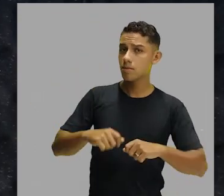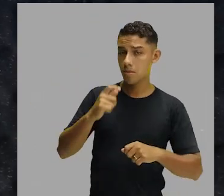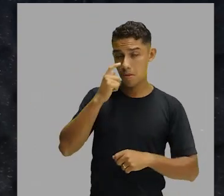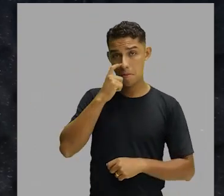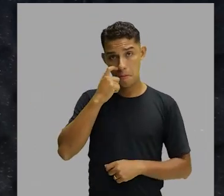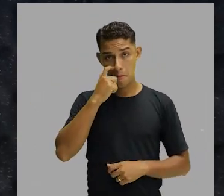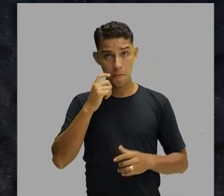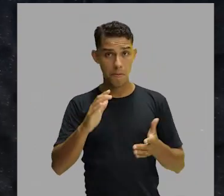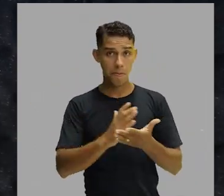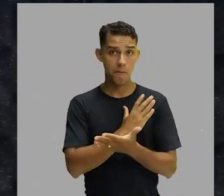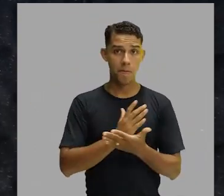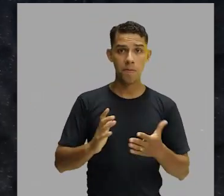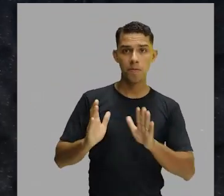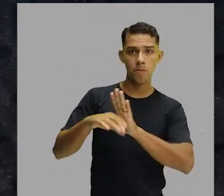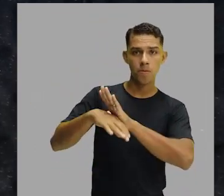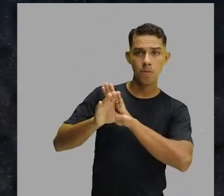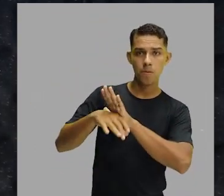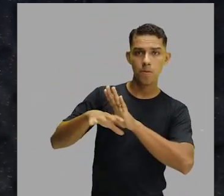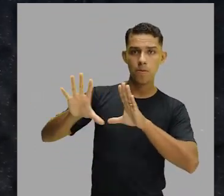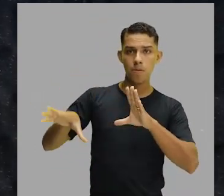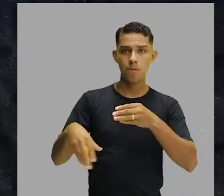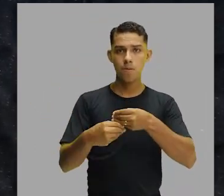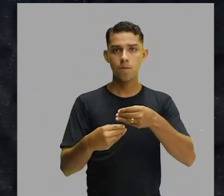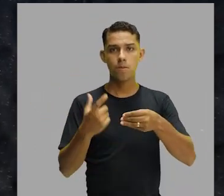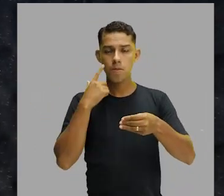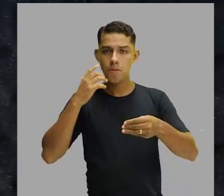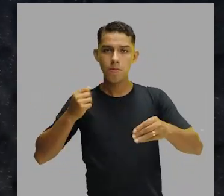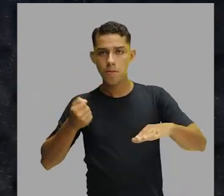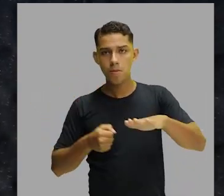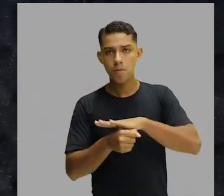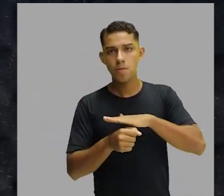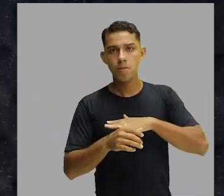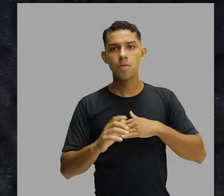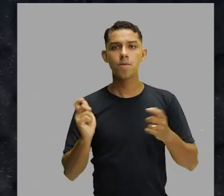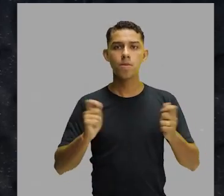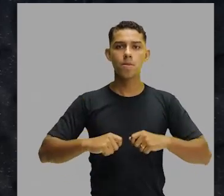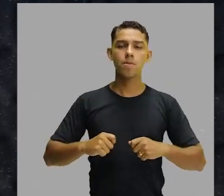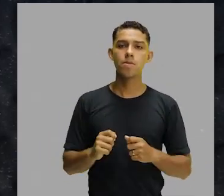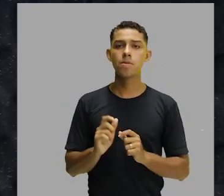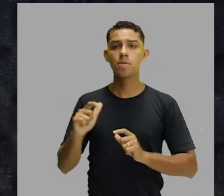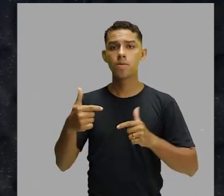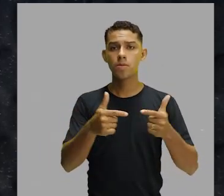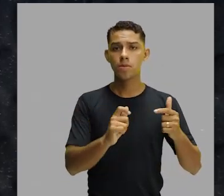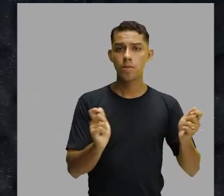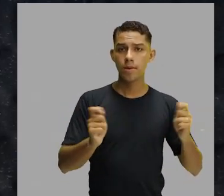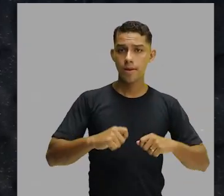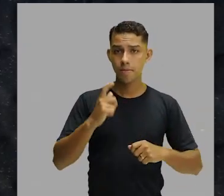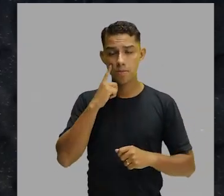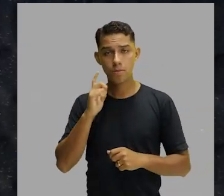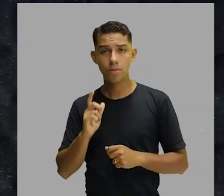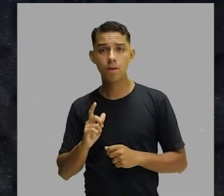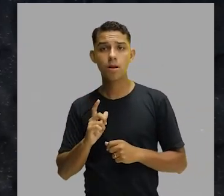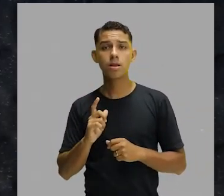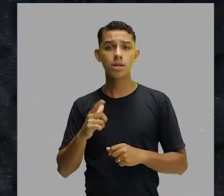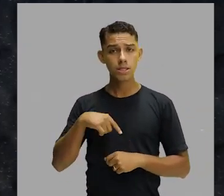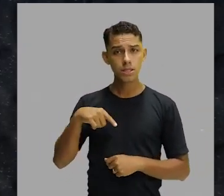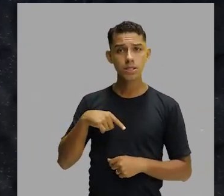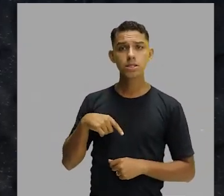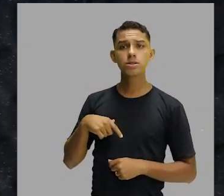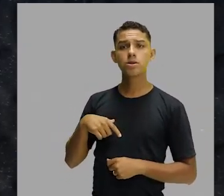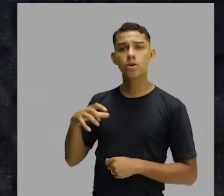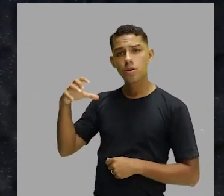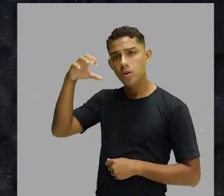determinados conceitos até então aplicados outrora por quem detinha o conhecimento.